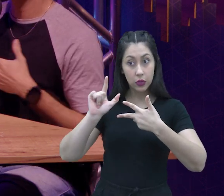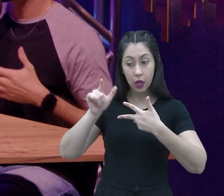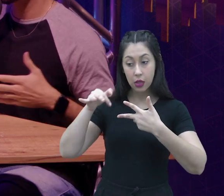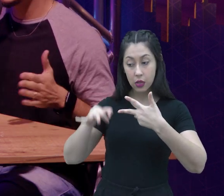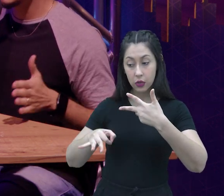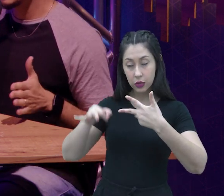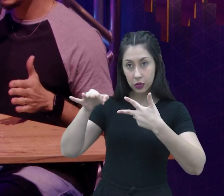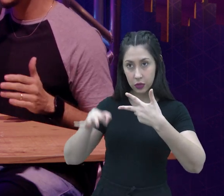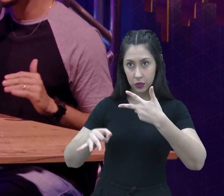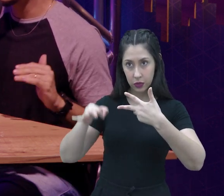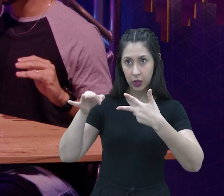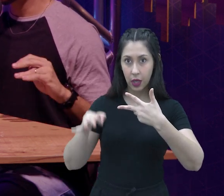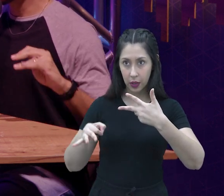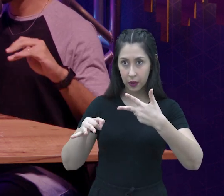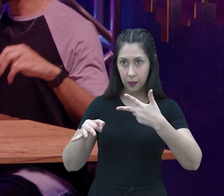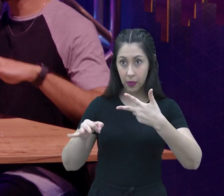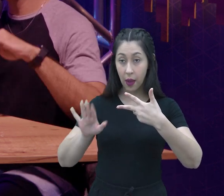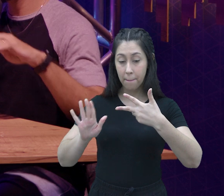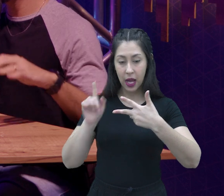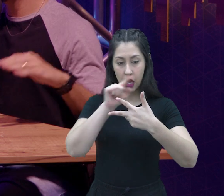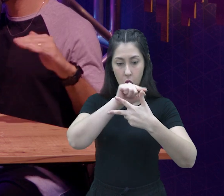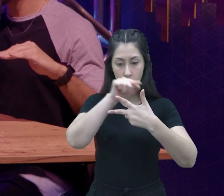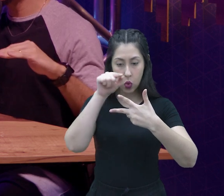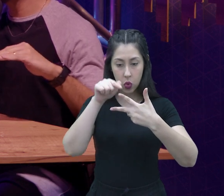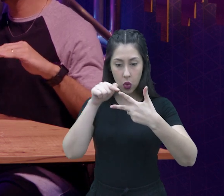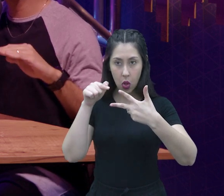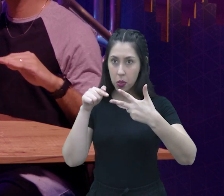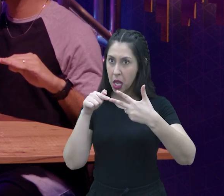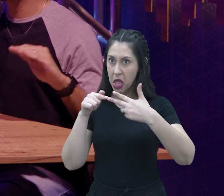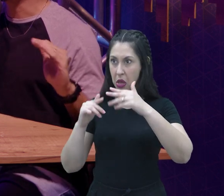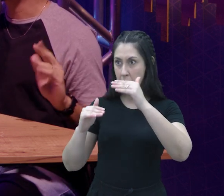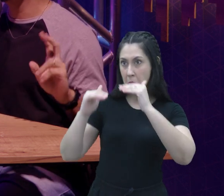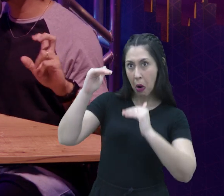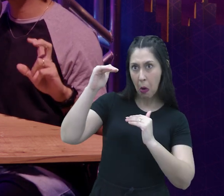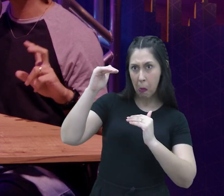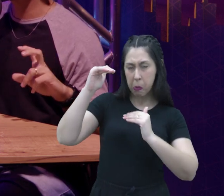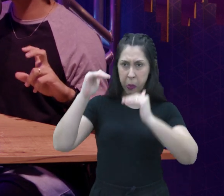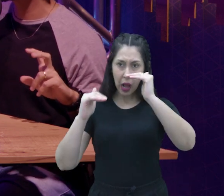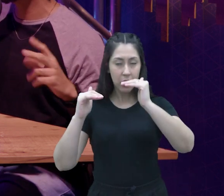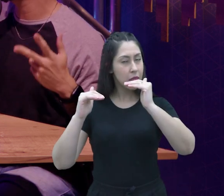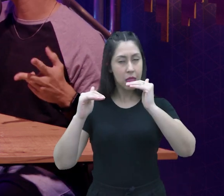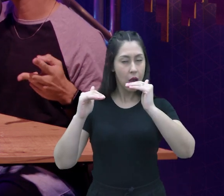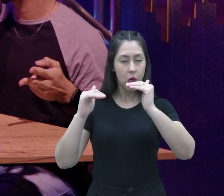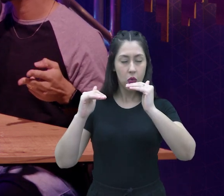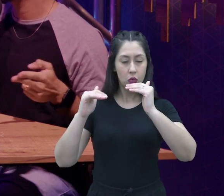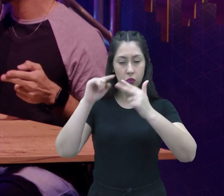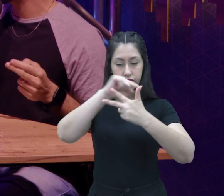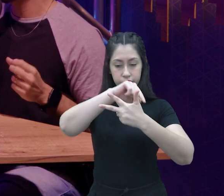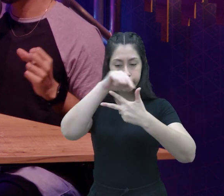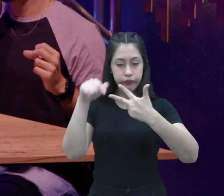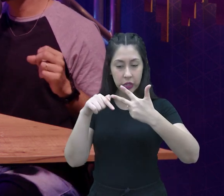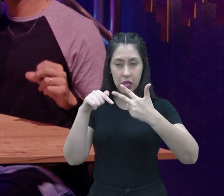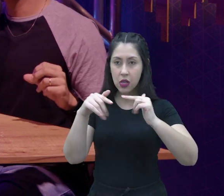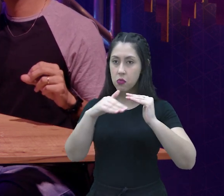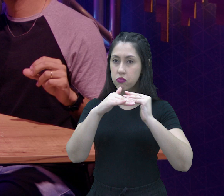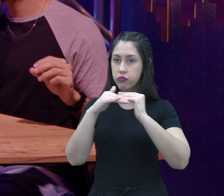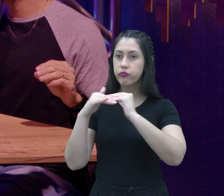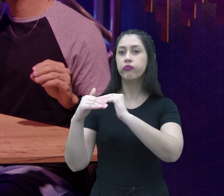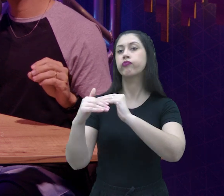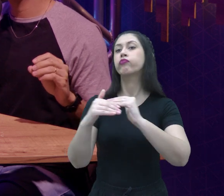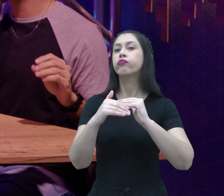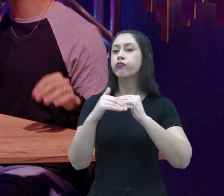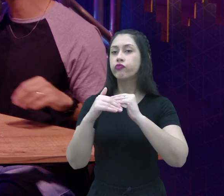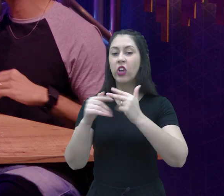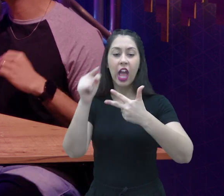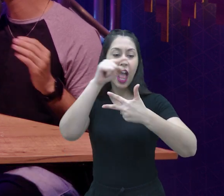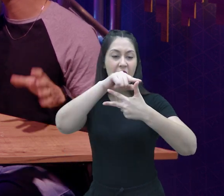legislativo, o poder judiciário, e nenhum deles é mais forte que o outro. Nenhum